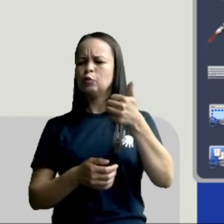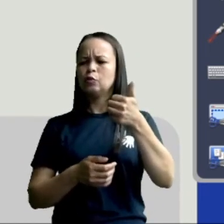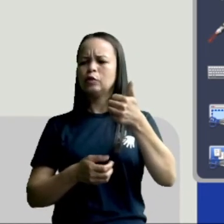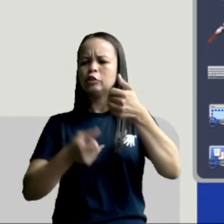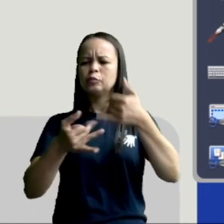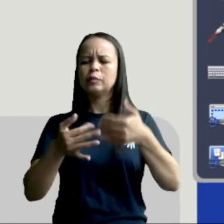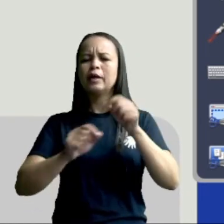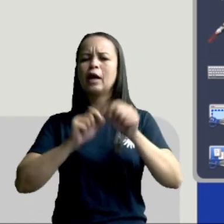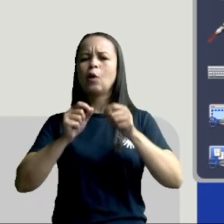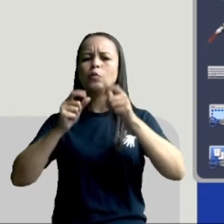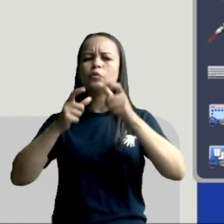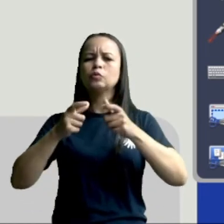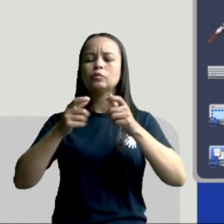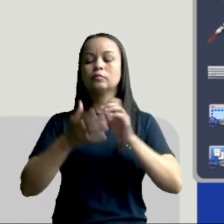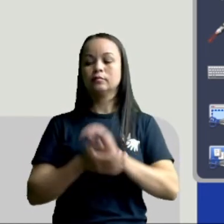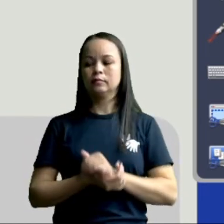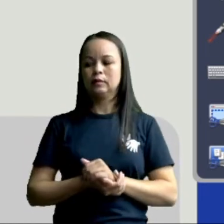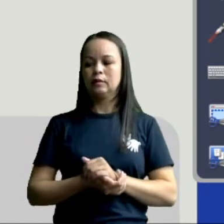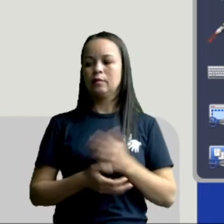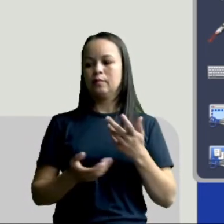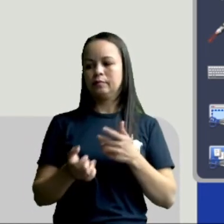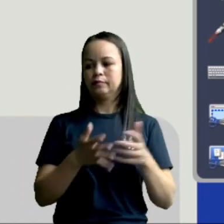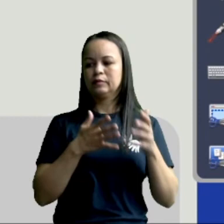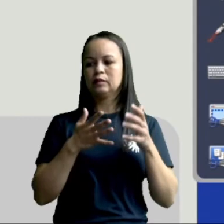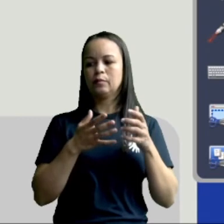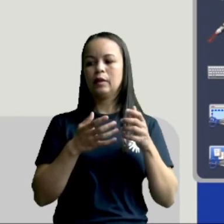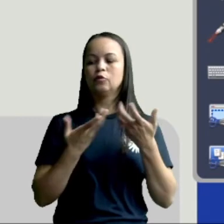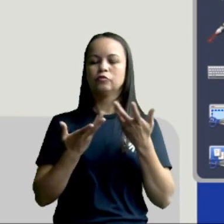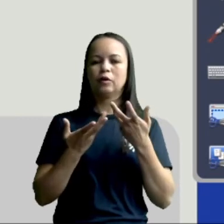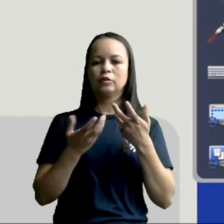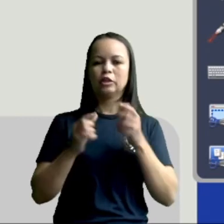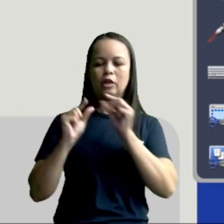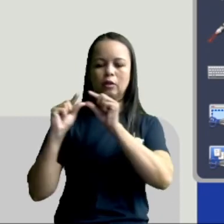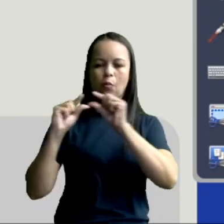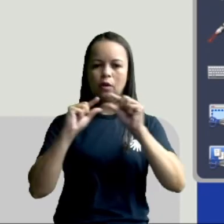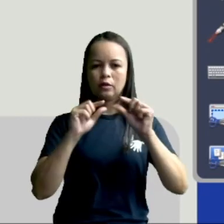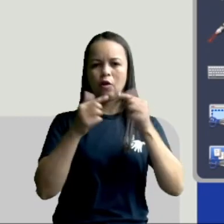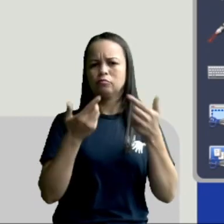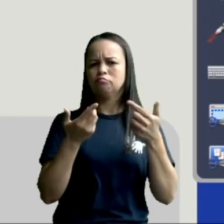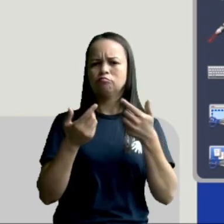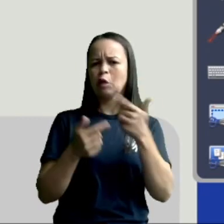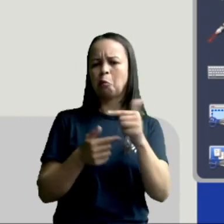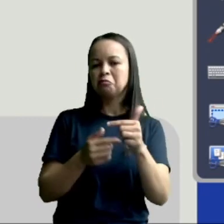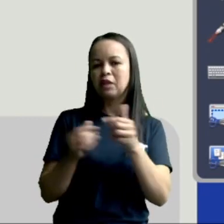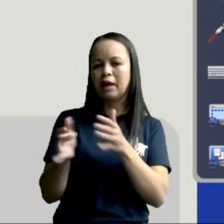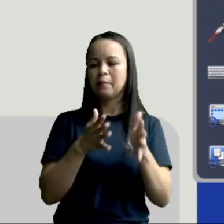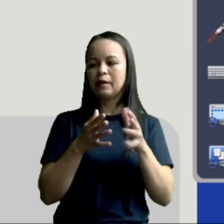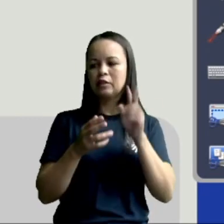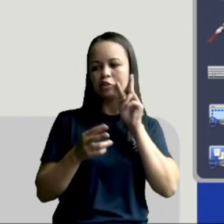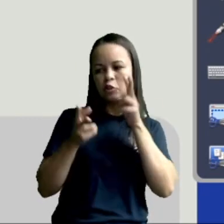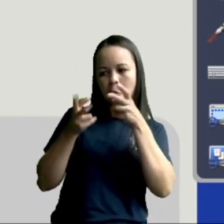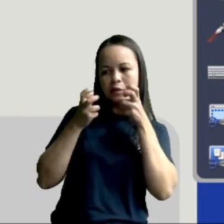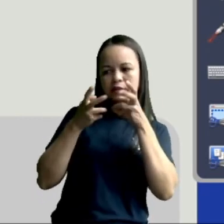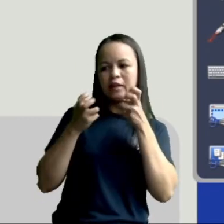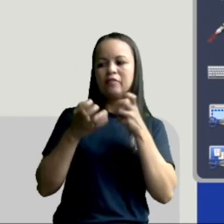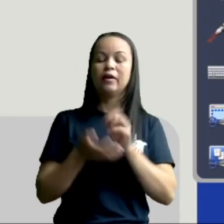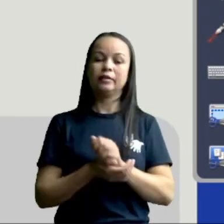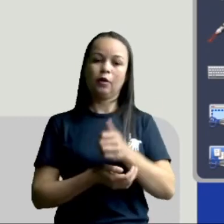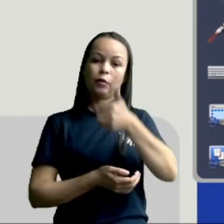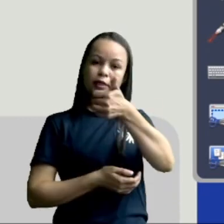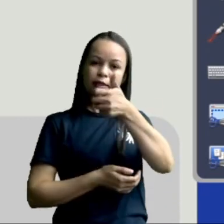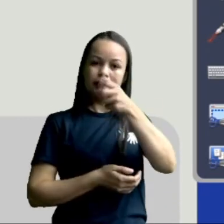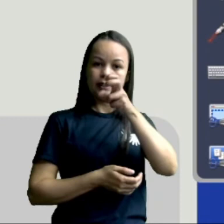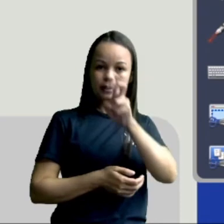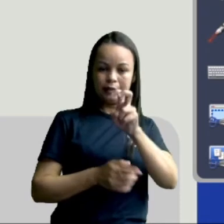expressão 21 do lado de cá? Então, pelos valores que já estão prontos, não tem nenhum, mas aí a gente olha para aqui, ó, e vê 15